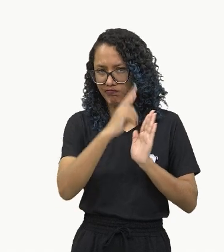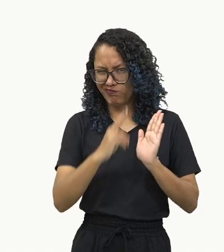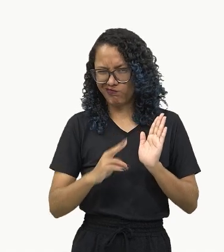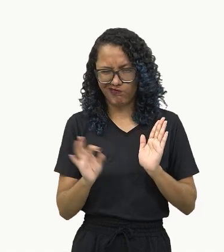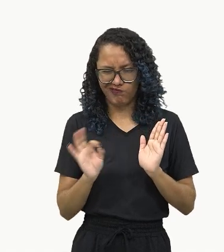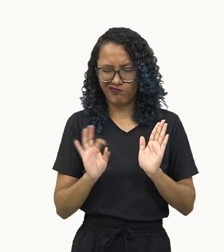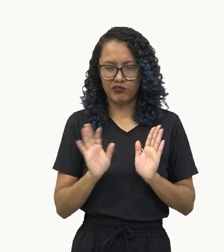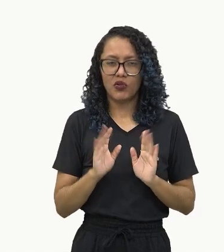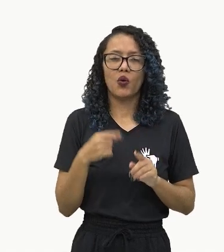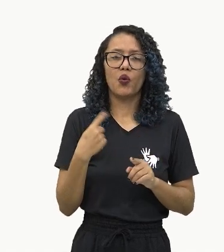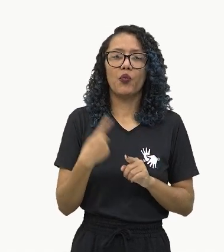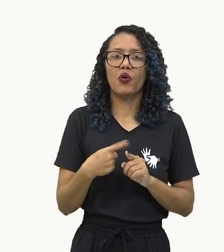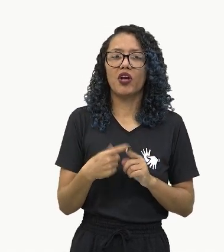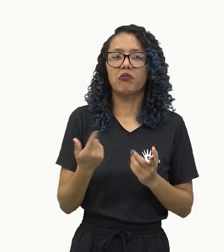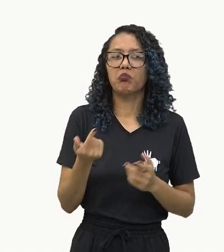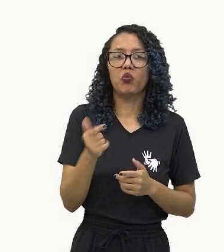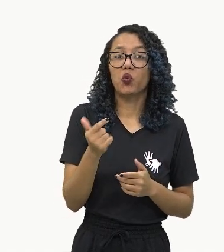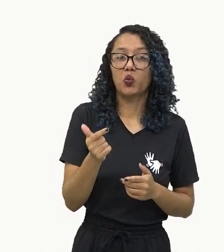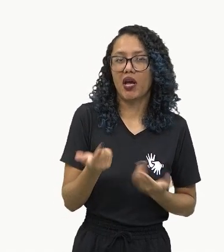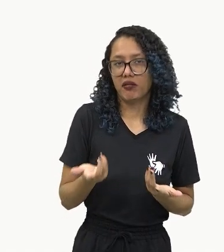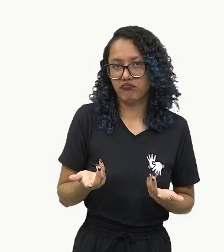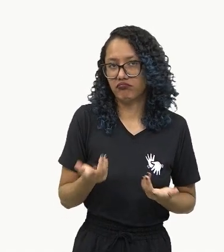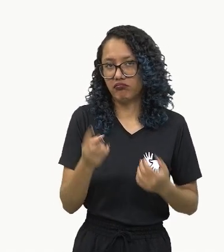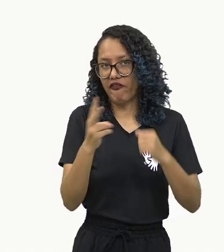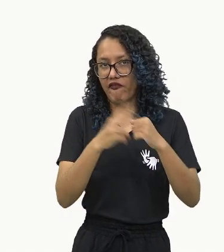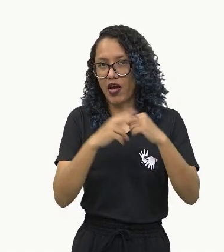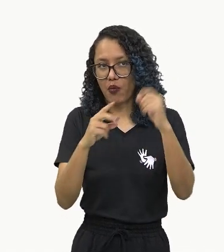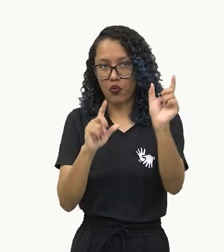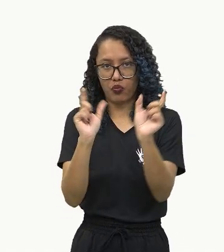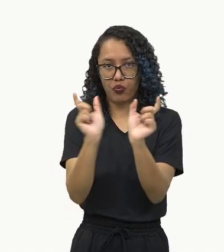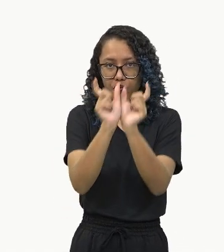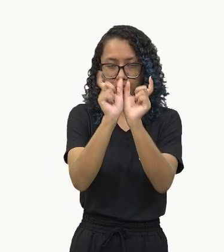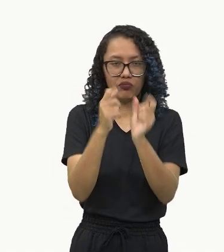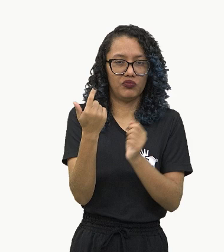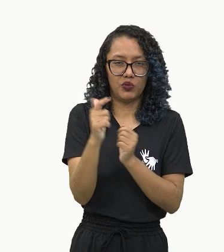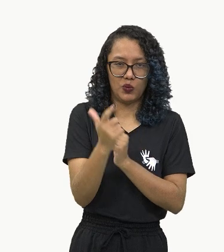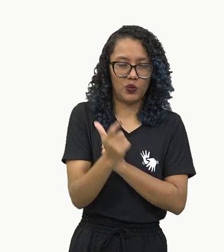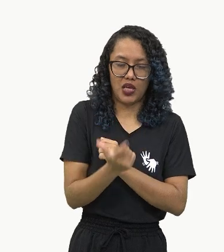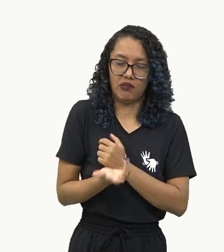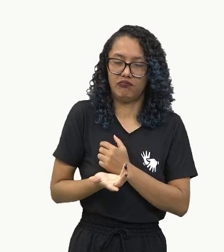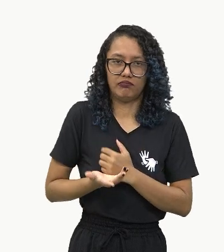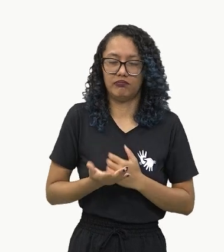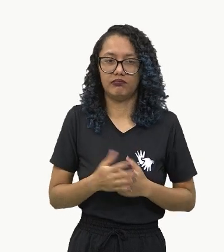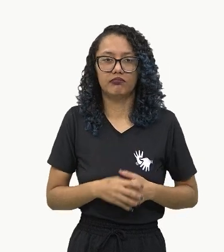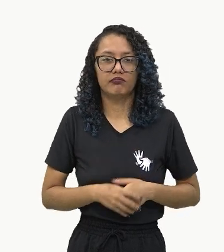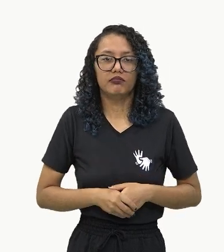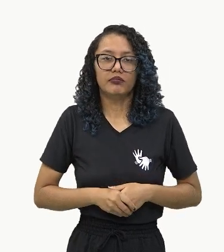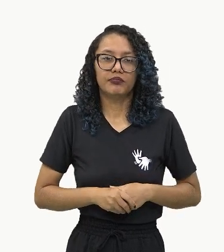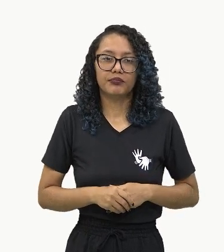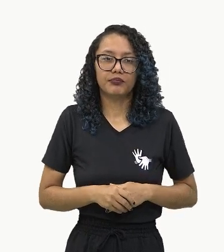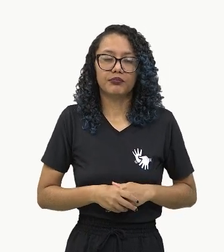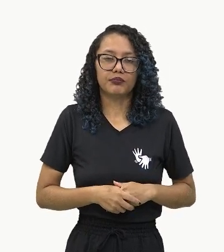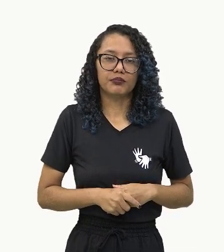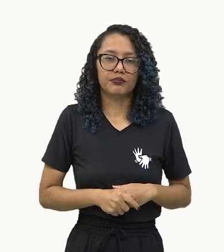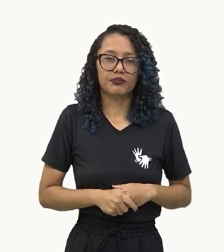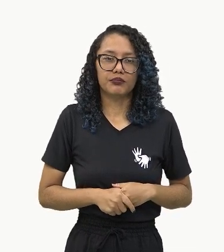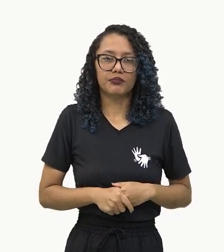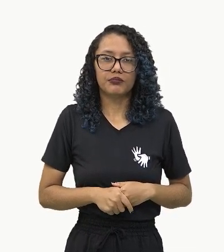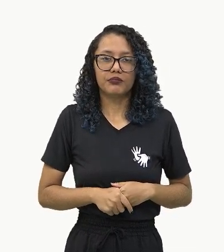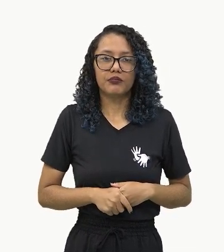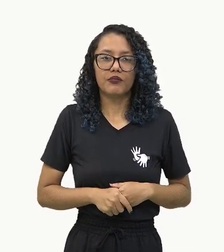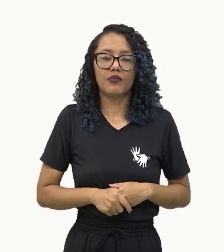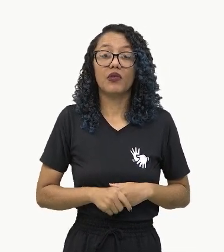de forma alguma aqui aparece o verbo no pretérito, algum verbo irregular no pretérito perfeito composto, não